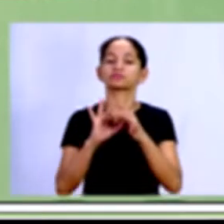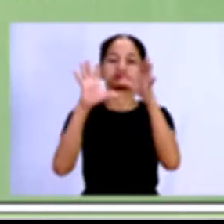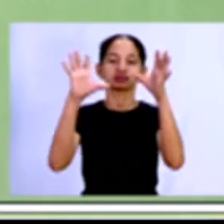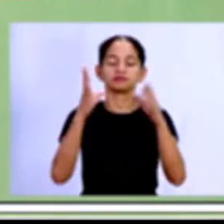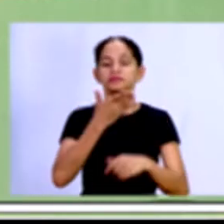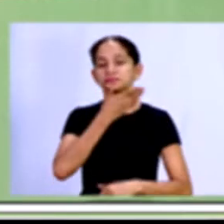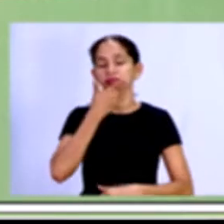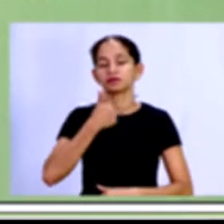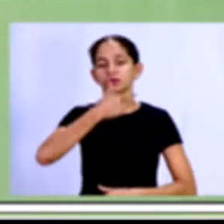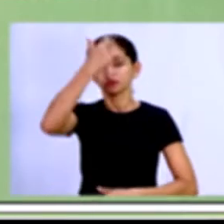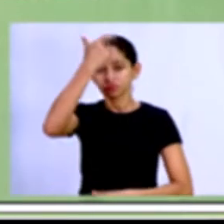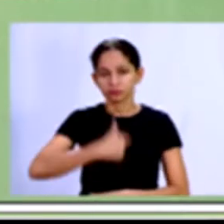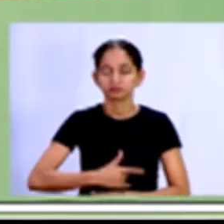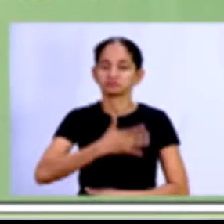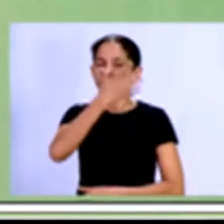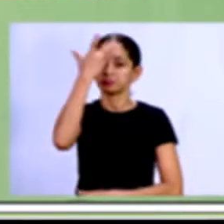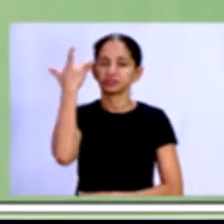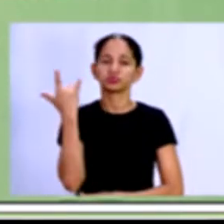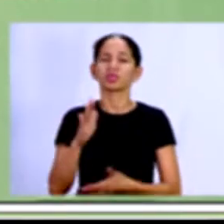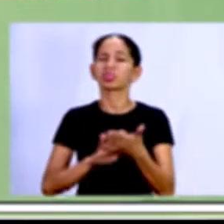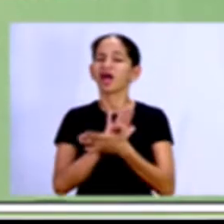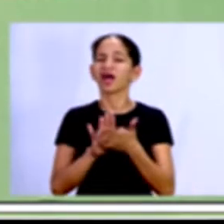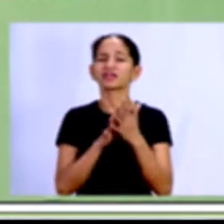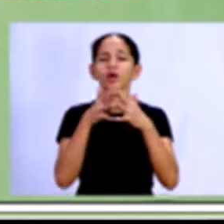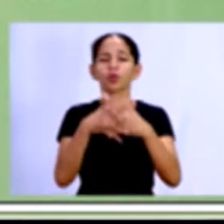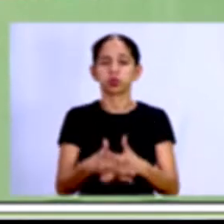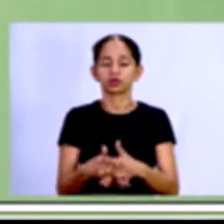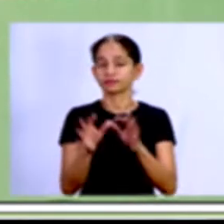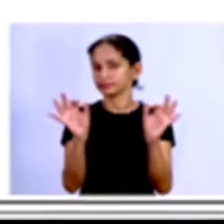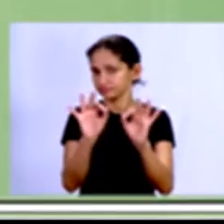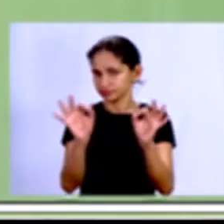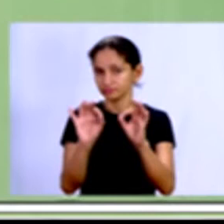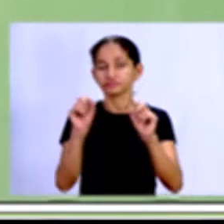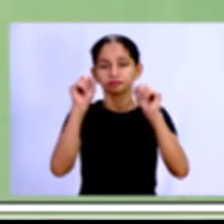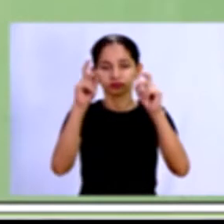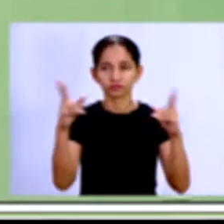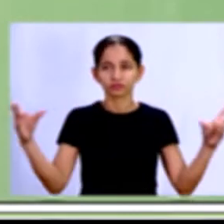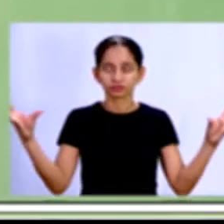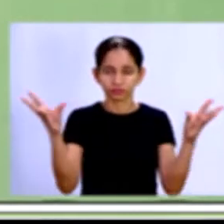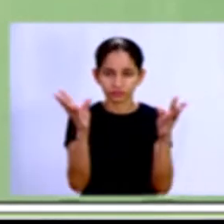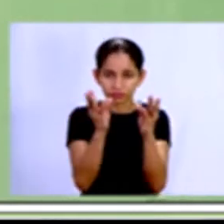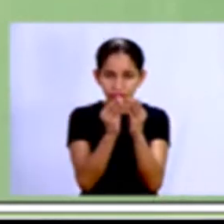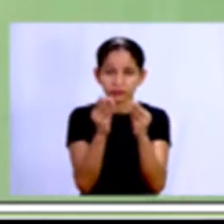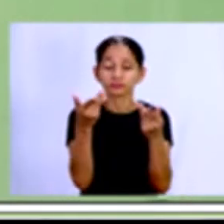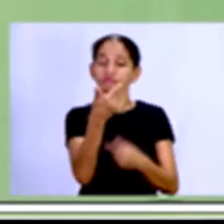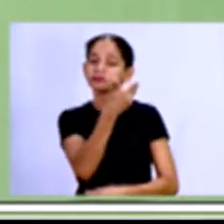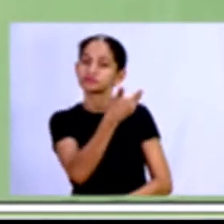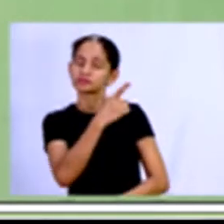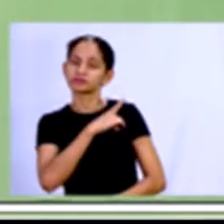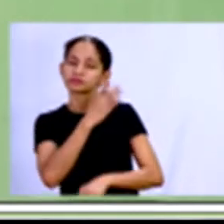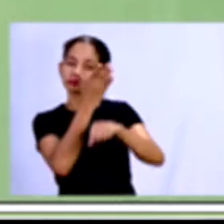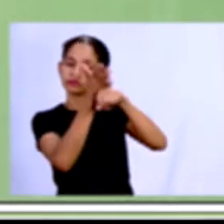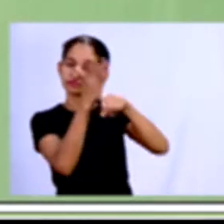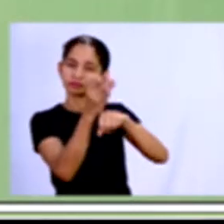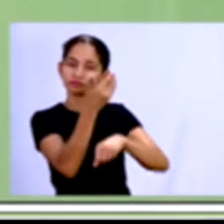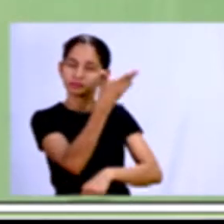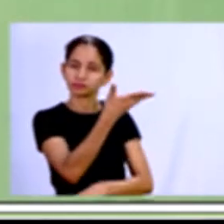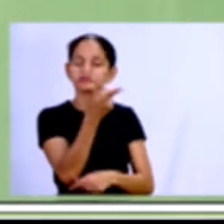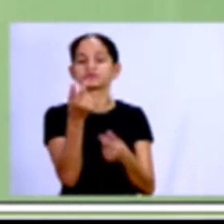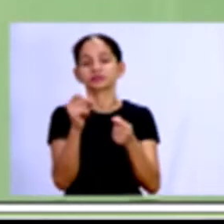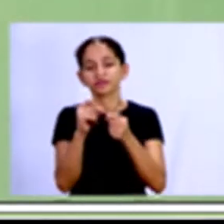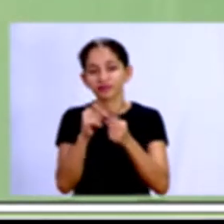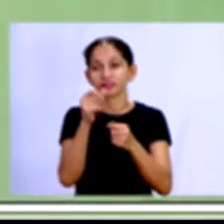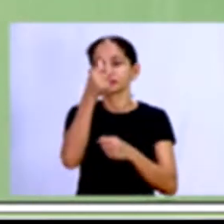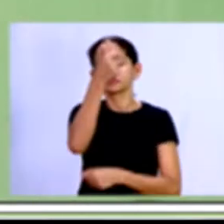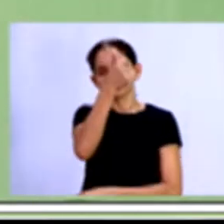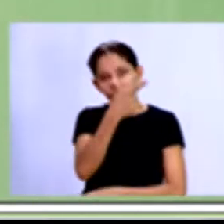de qualquer mal entendido. Esse é o nosso resumo e aqui nós temos para você uma